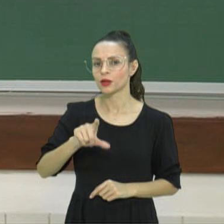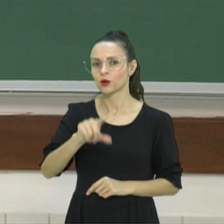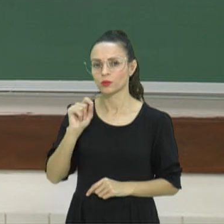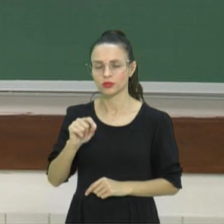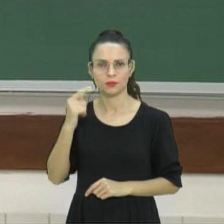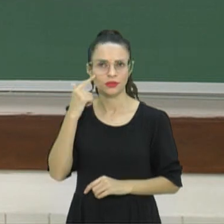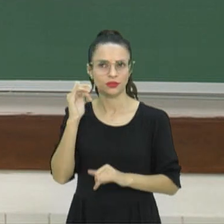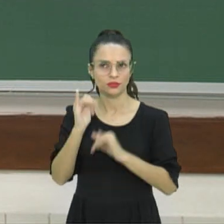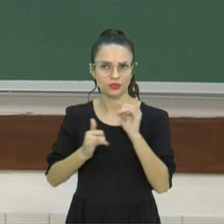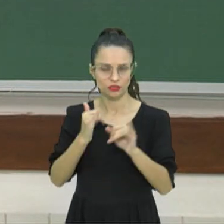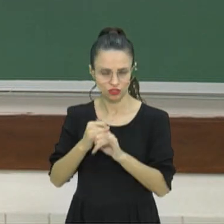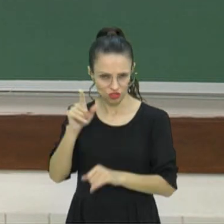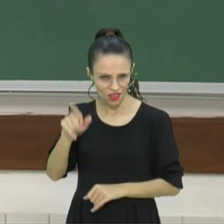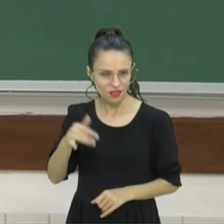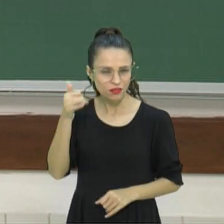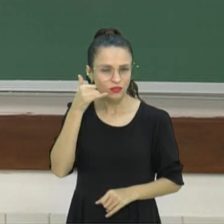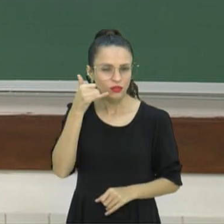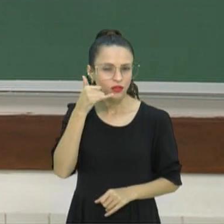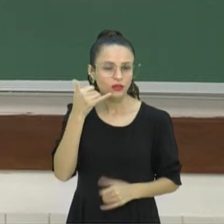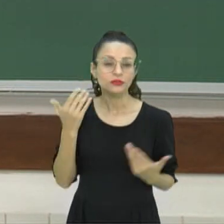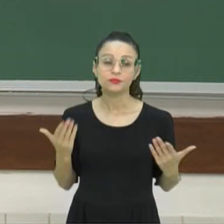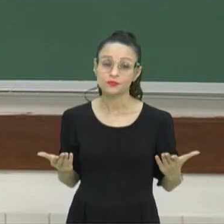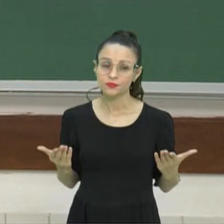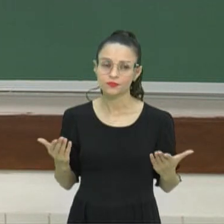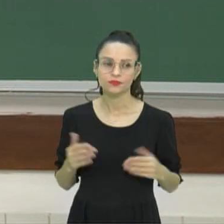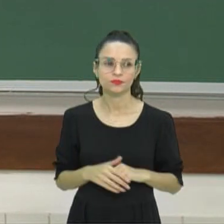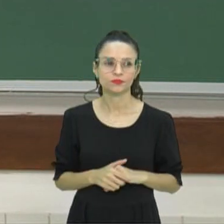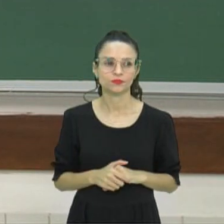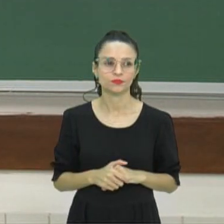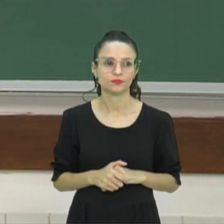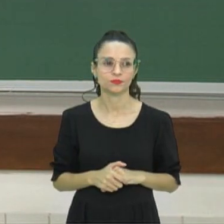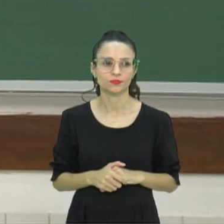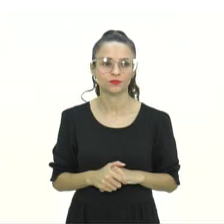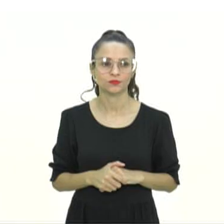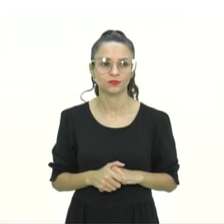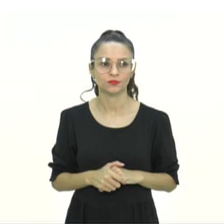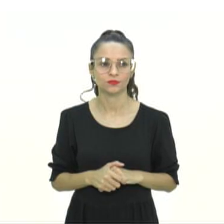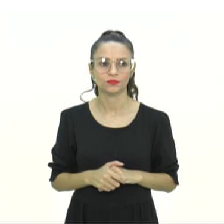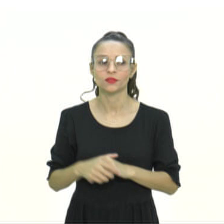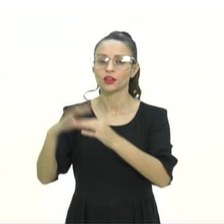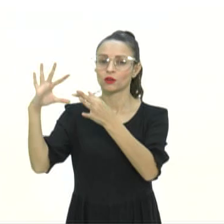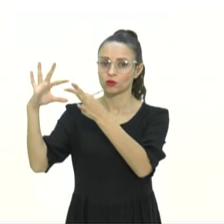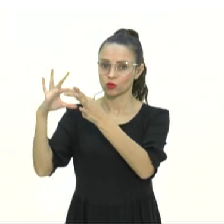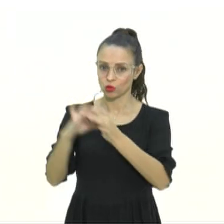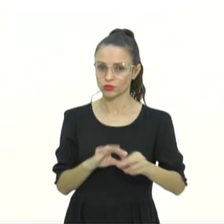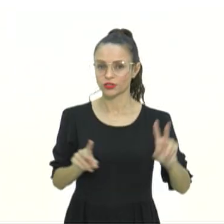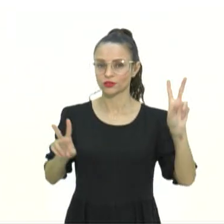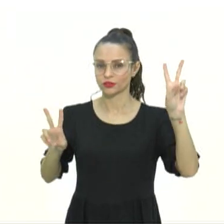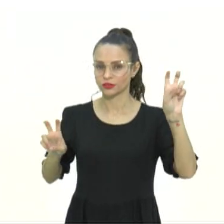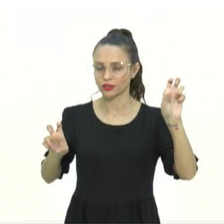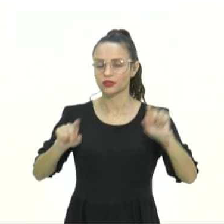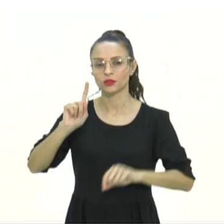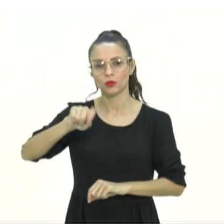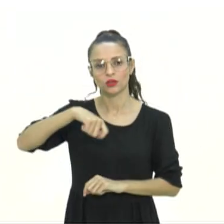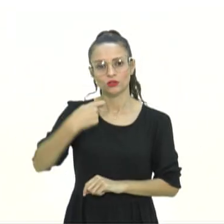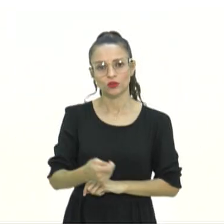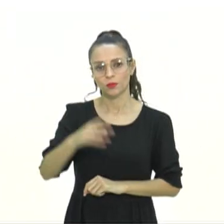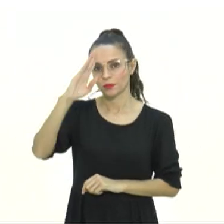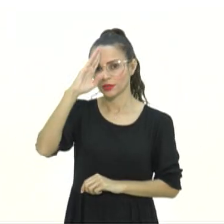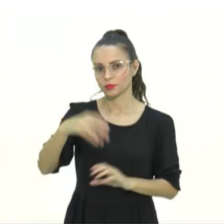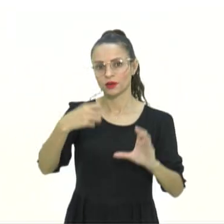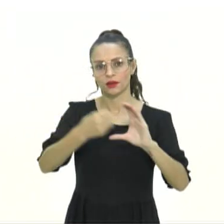em internet tem sido o nosso celular? Bom, o contexto da citação se refere a uma das